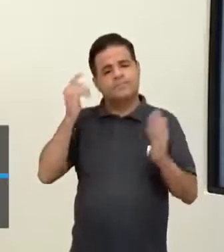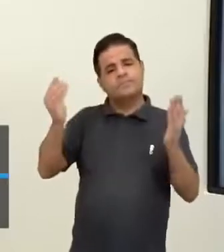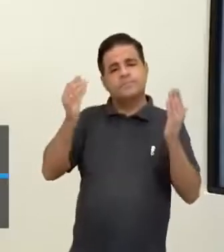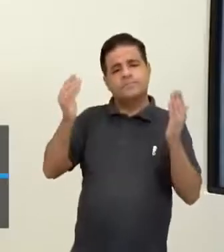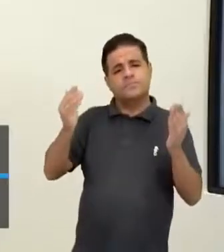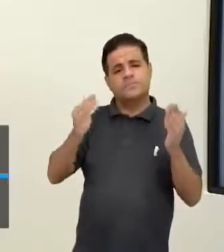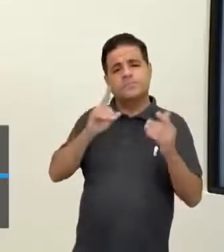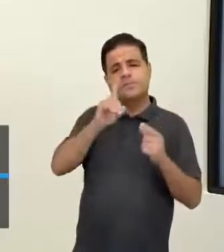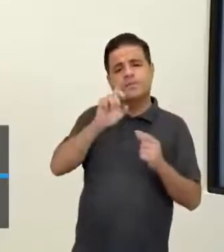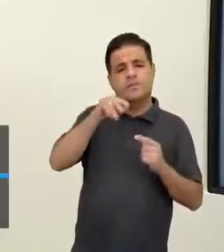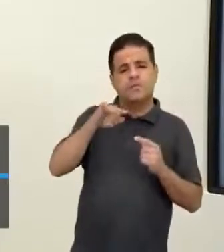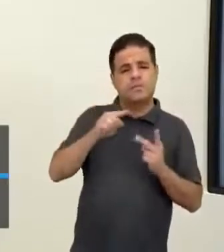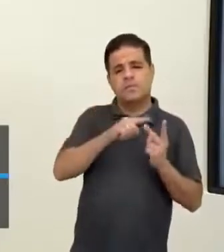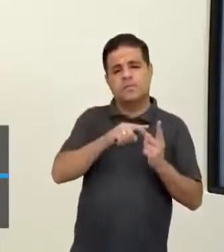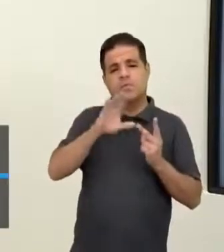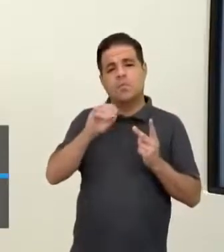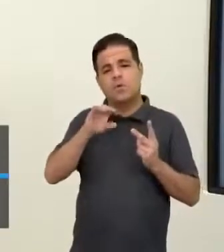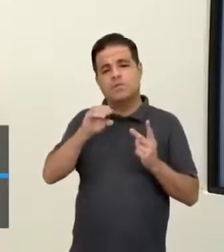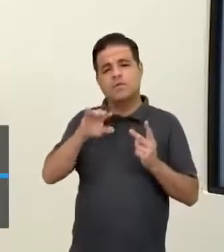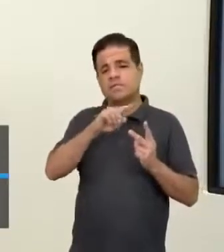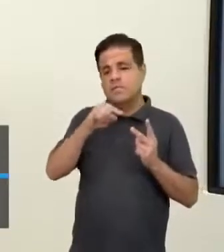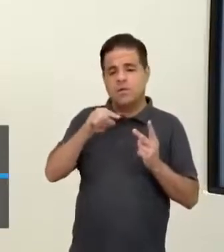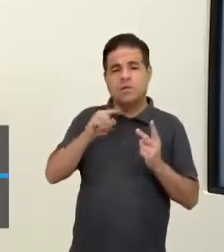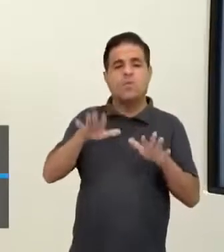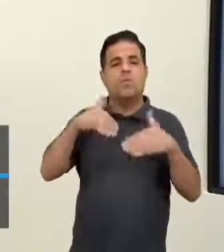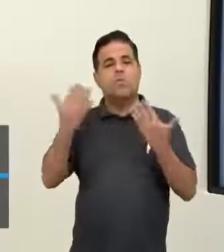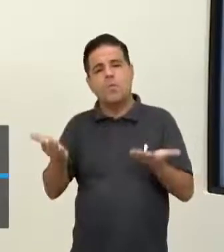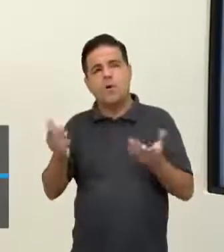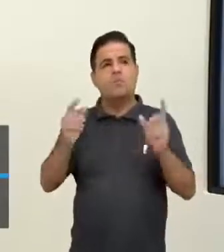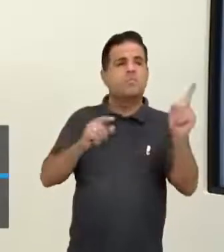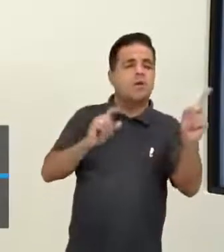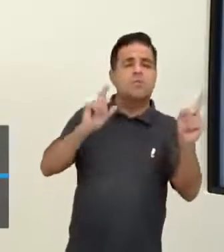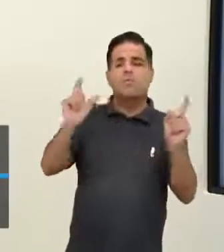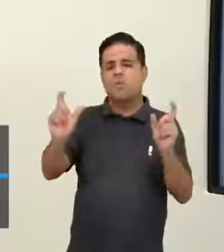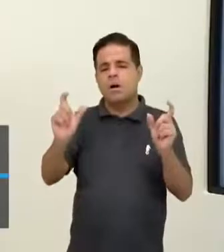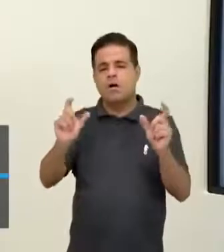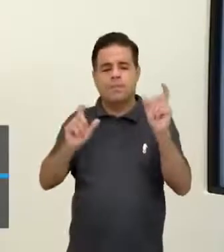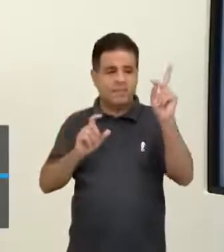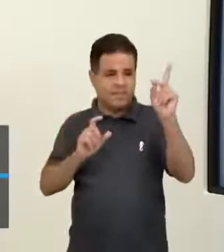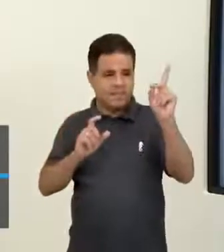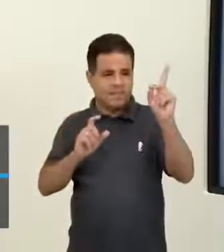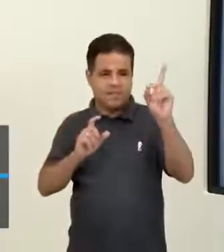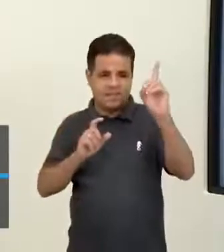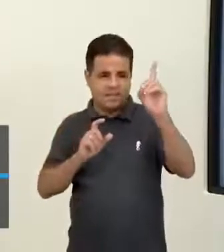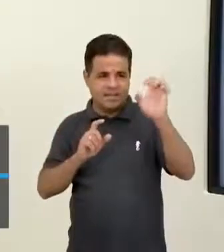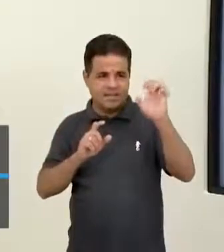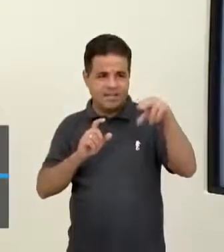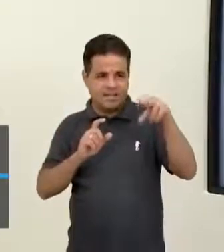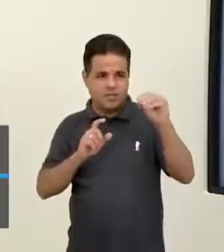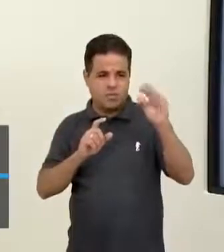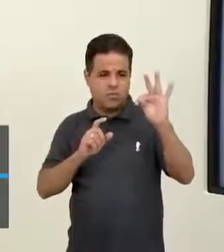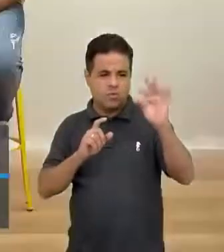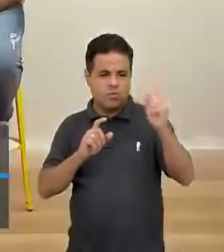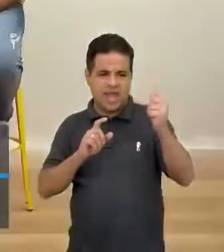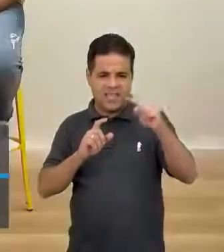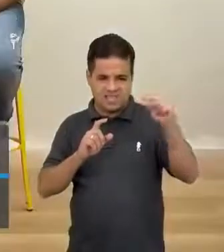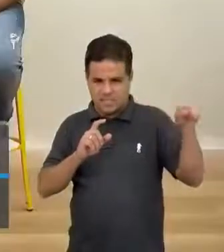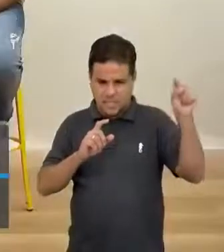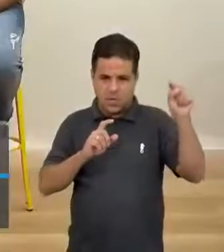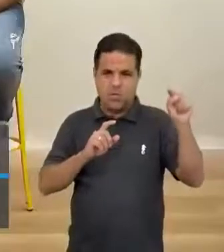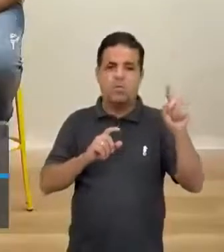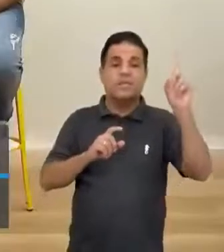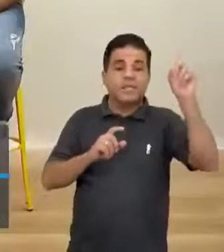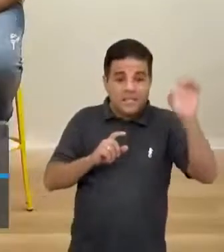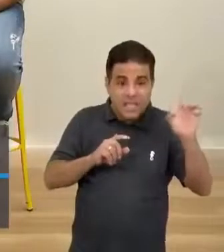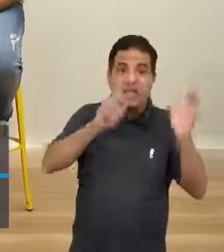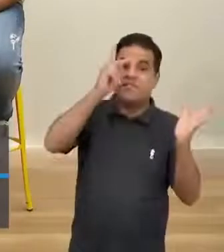né? Mas denotação e conotação, qual que é qual? Aí, pensar nesse denotação com de verdade. Relacionar isso